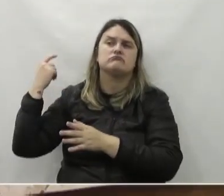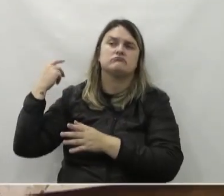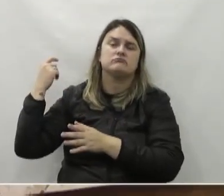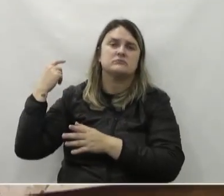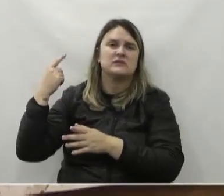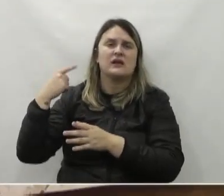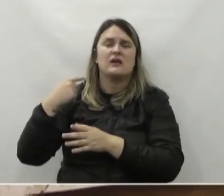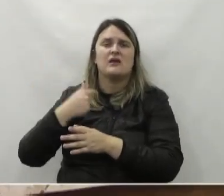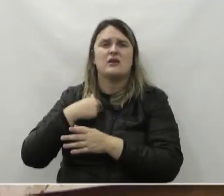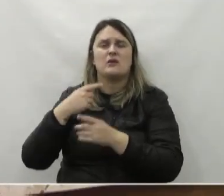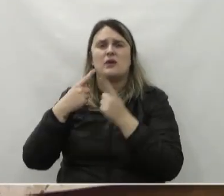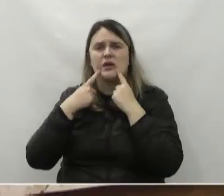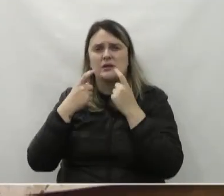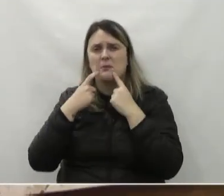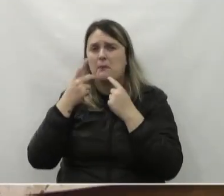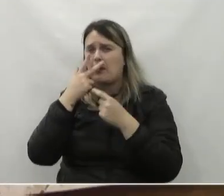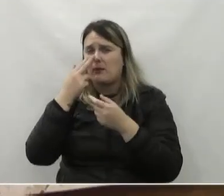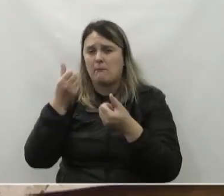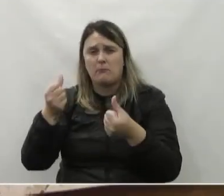E cada vez fica pior.